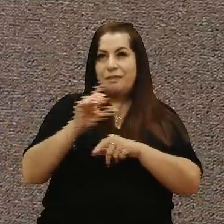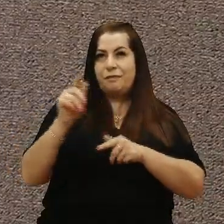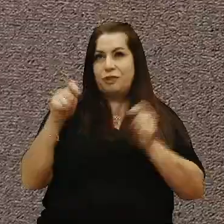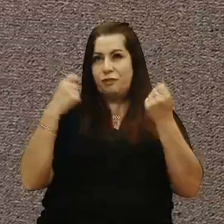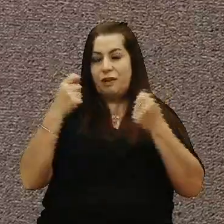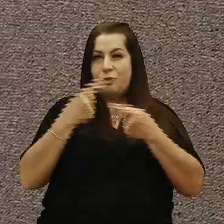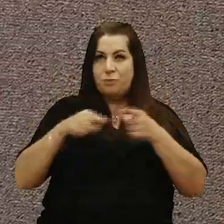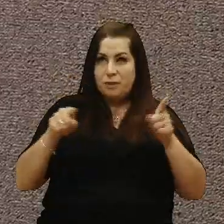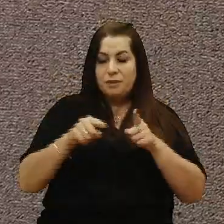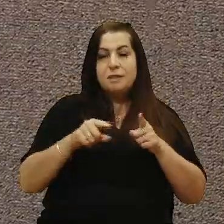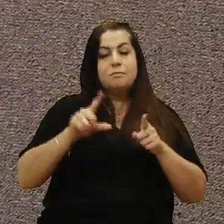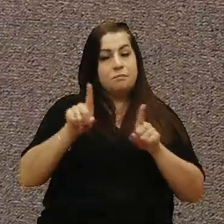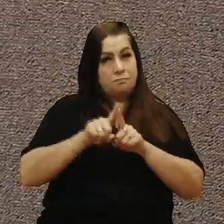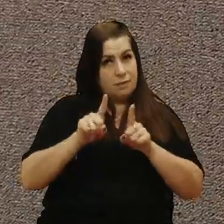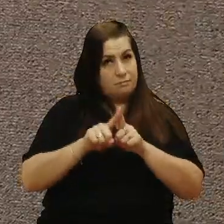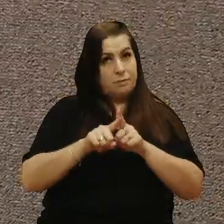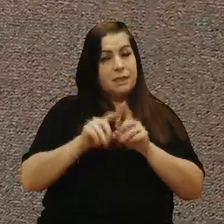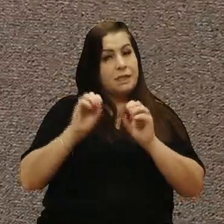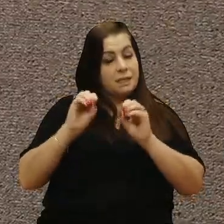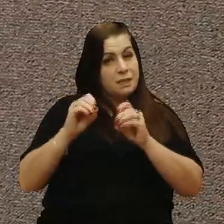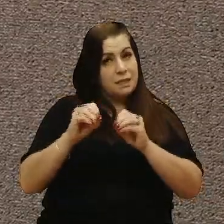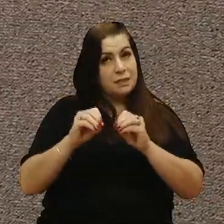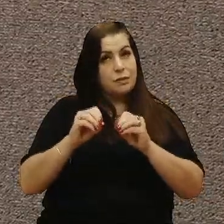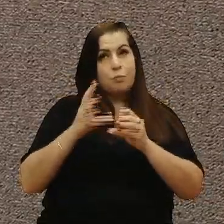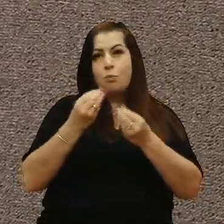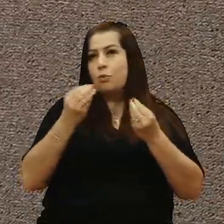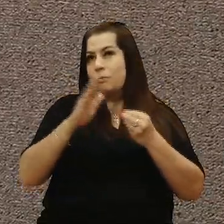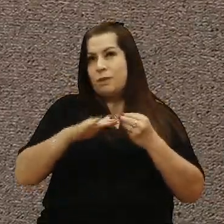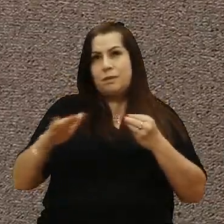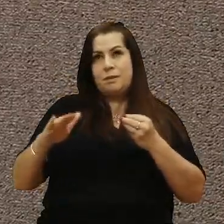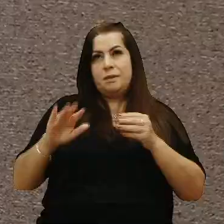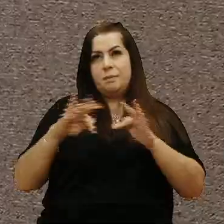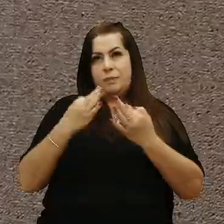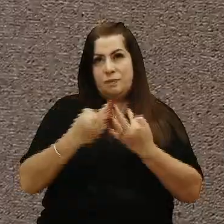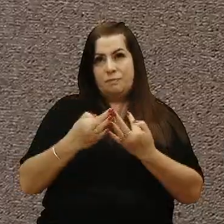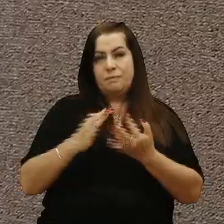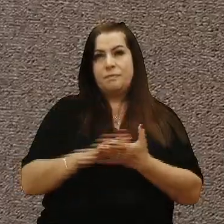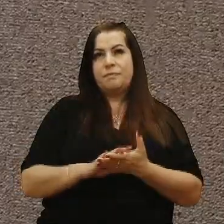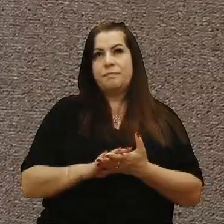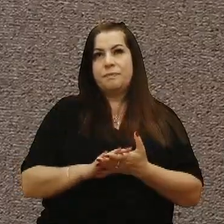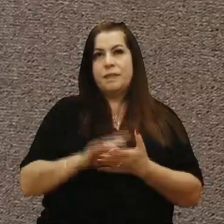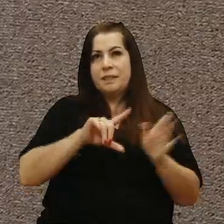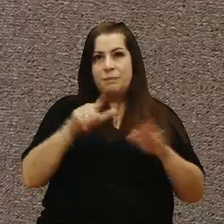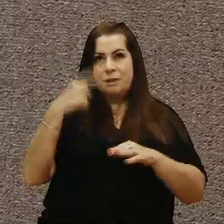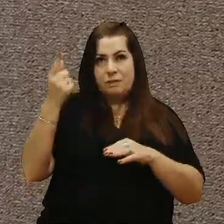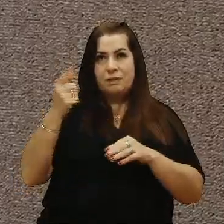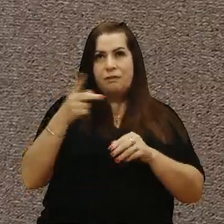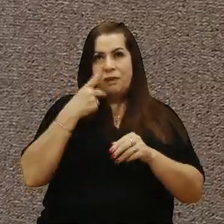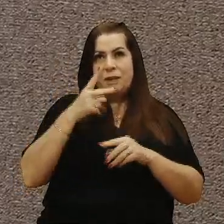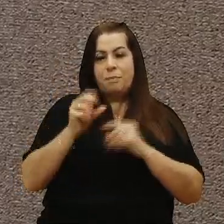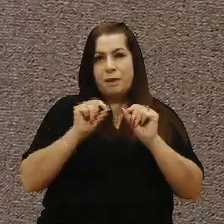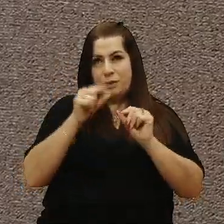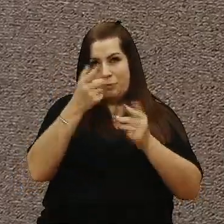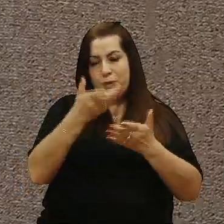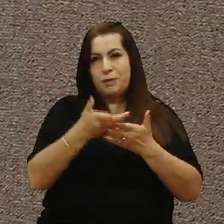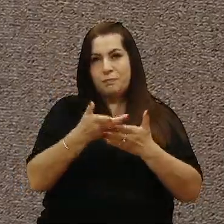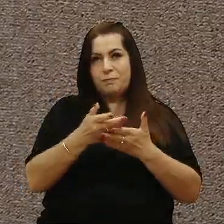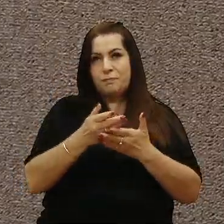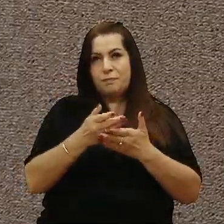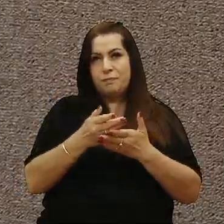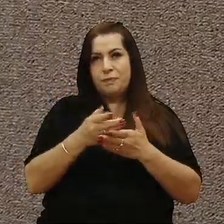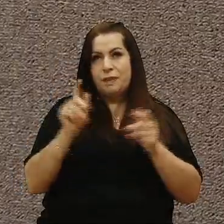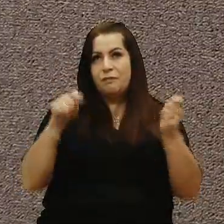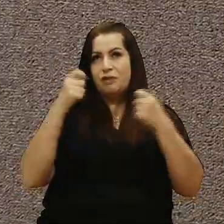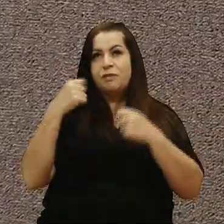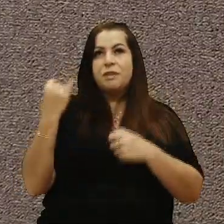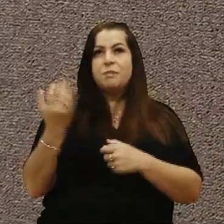CETEC Musical, também ensinam demais para as crianças e para as famílias. Então, na semana que vem, a gente fala mais sobre esse festival